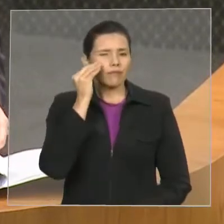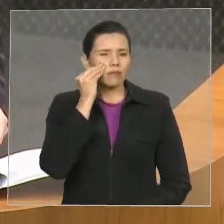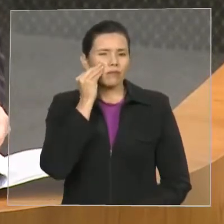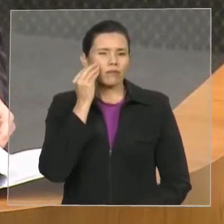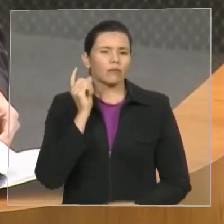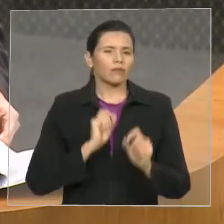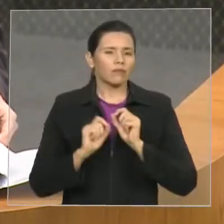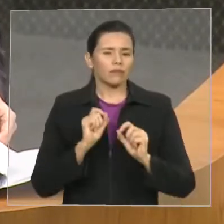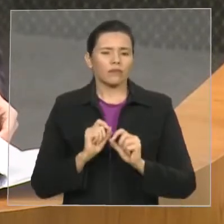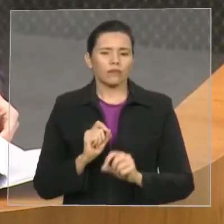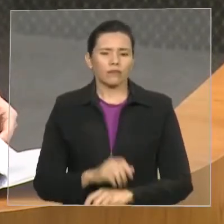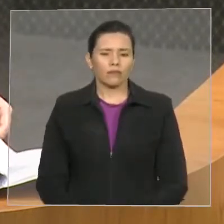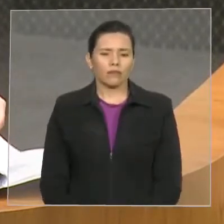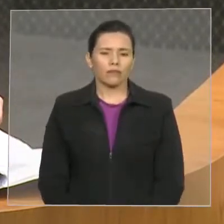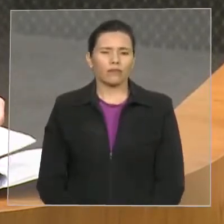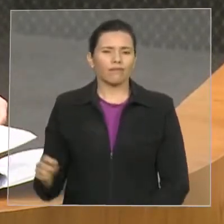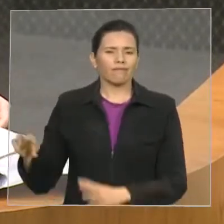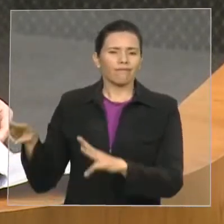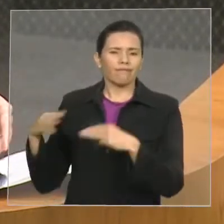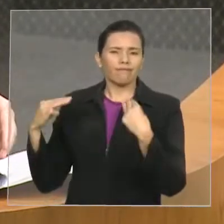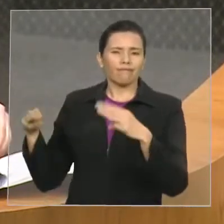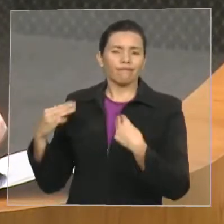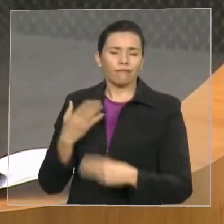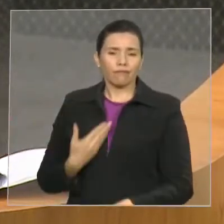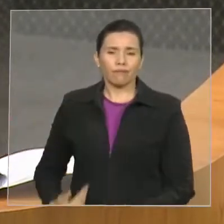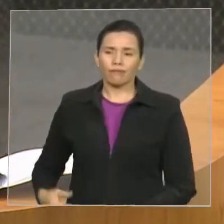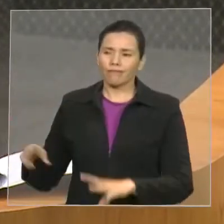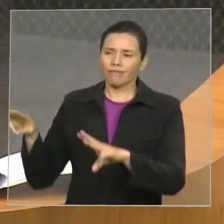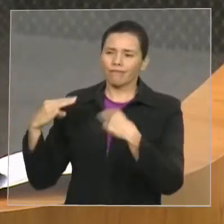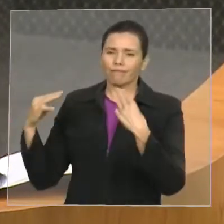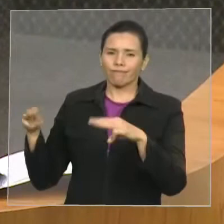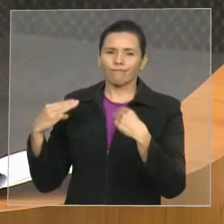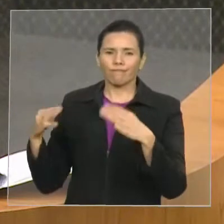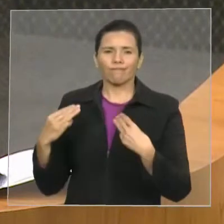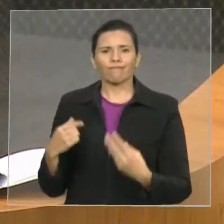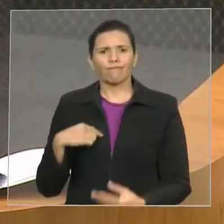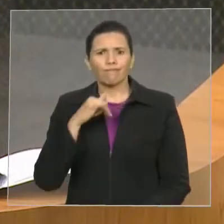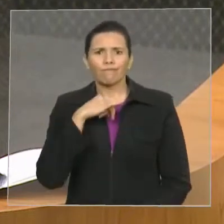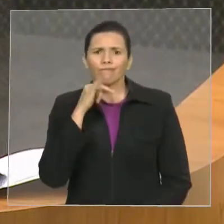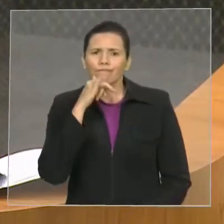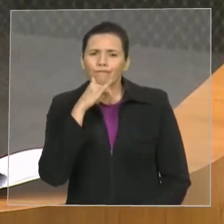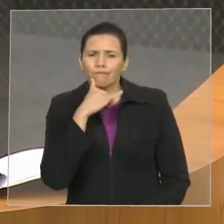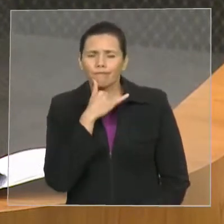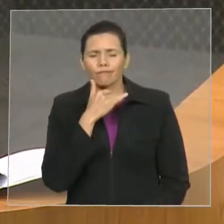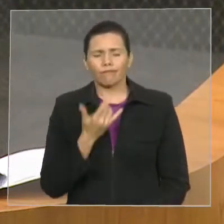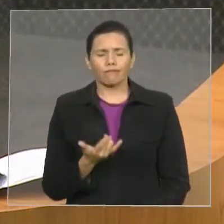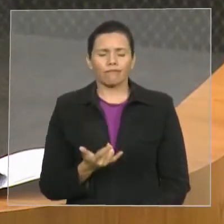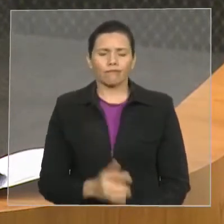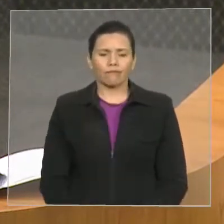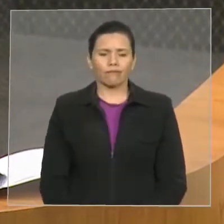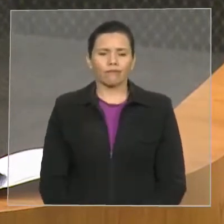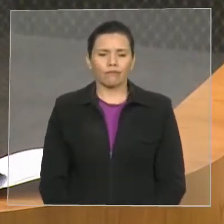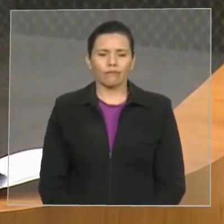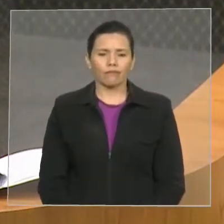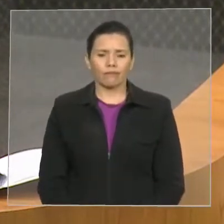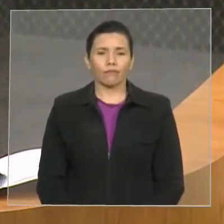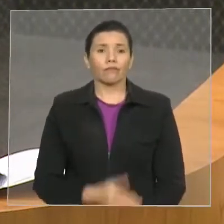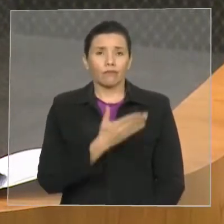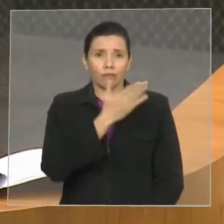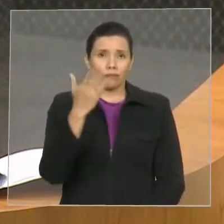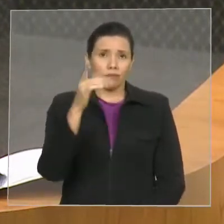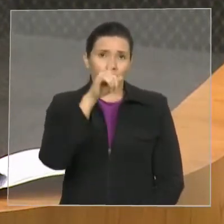obscuros em relação a mensagens encaminhadas pelo governador Flávio Dino. Para que vocês tenham uma ideia, senhoras e senhores